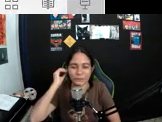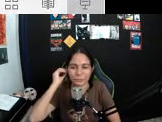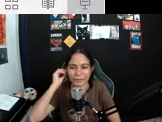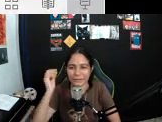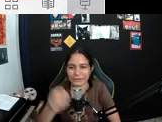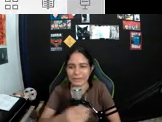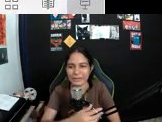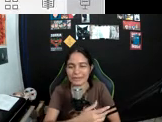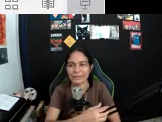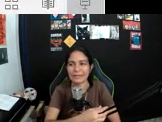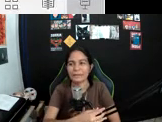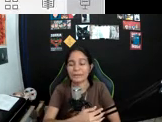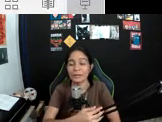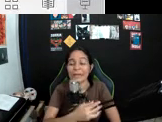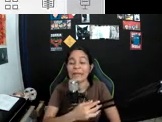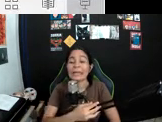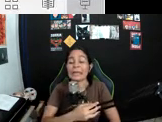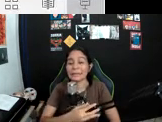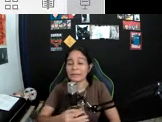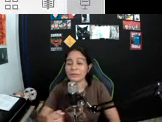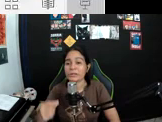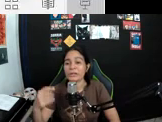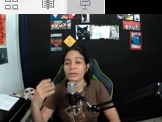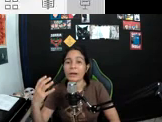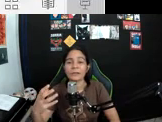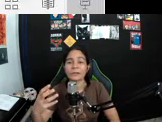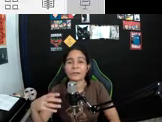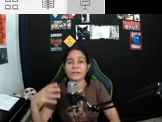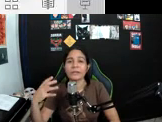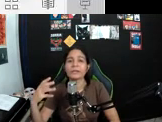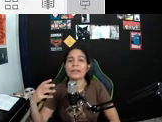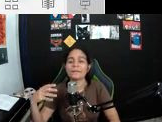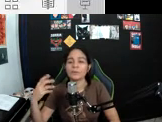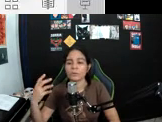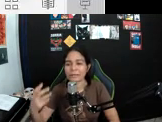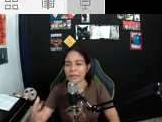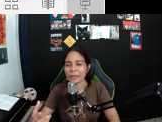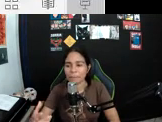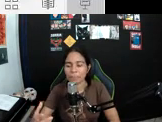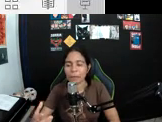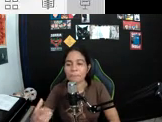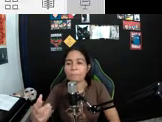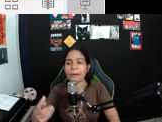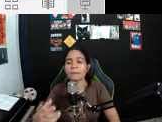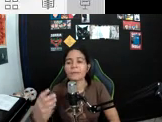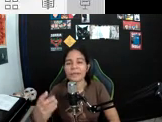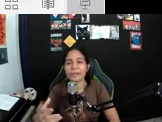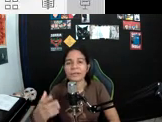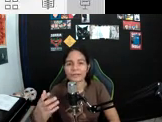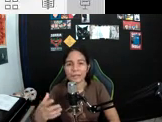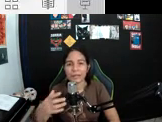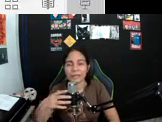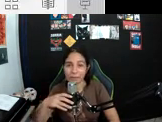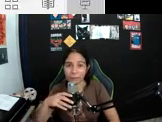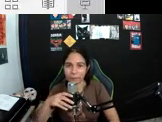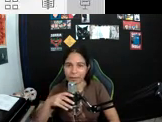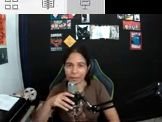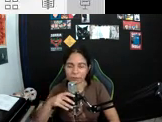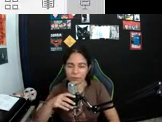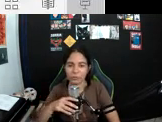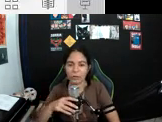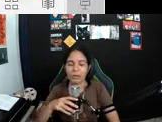finalzinho depois tu pode assistir, que tá sendo gravado. Então, gente, eu acho que a gente deve lutar para vocês terem,